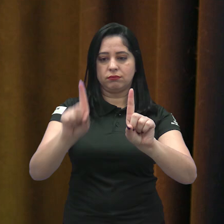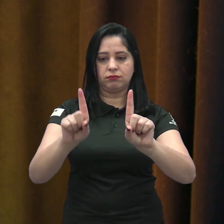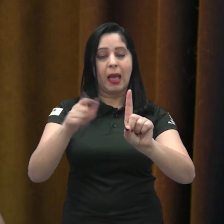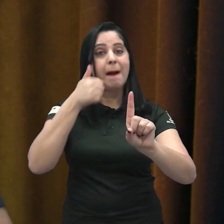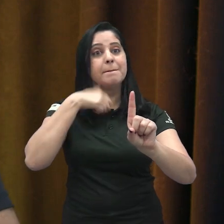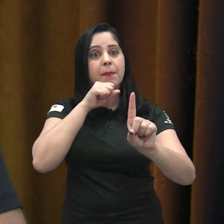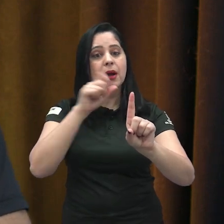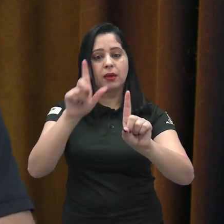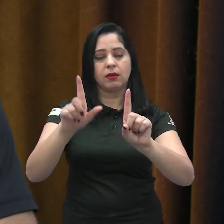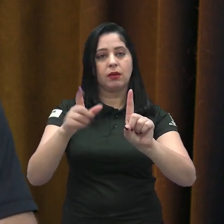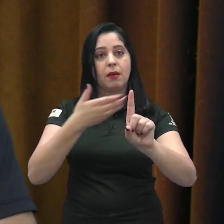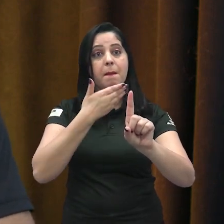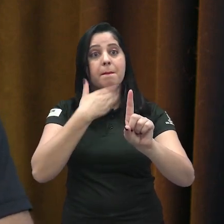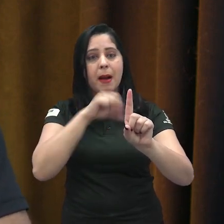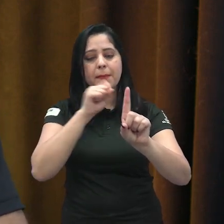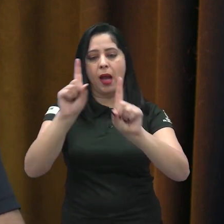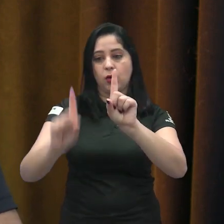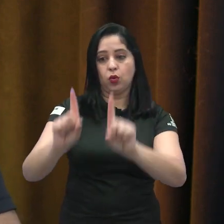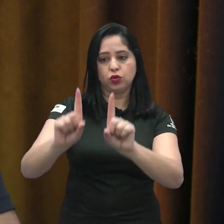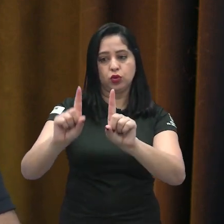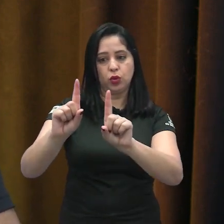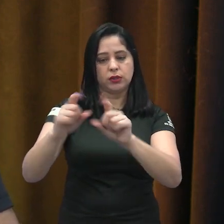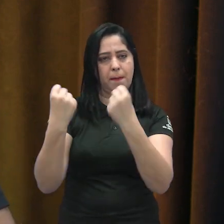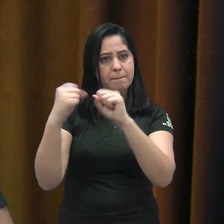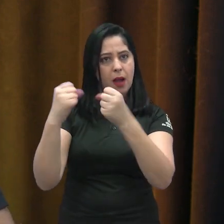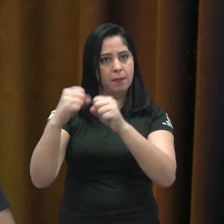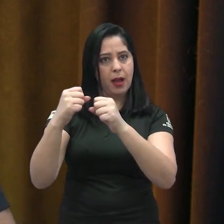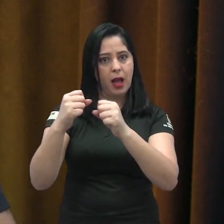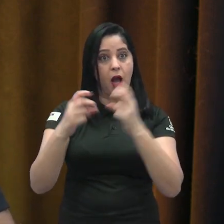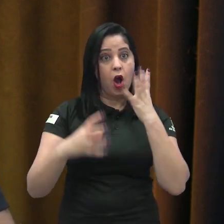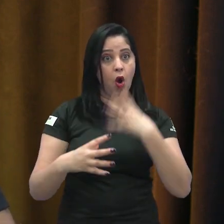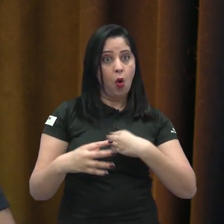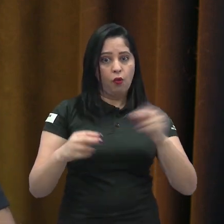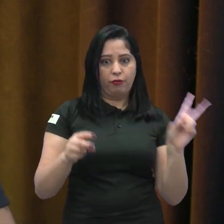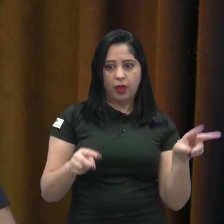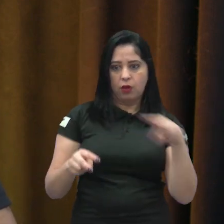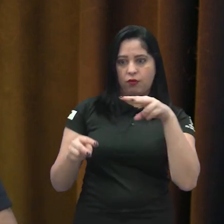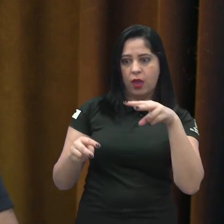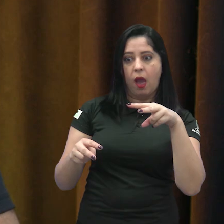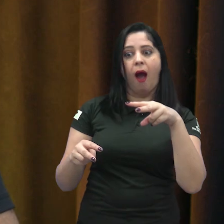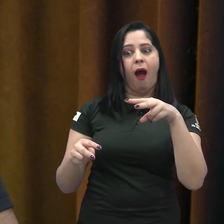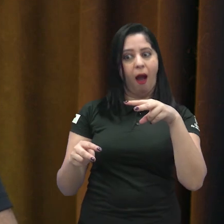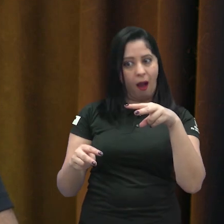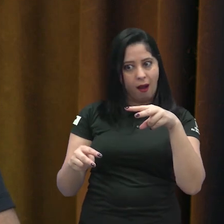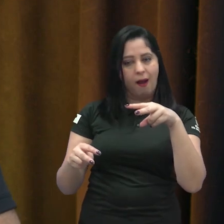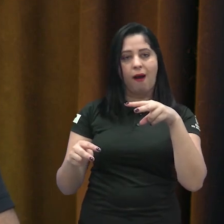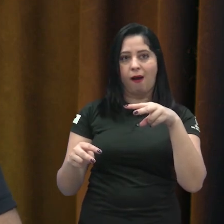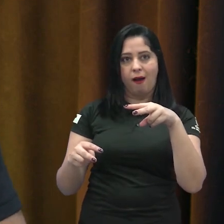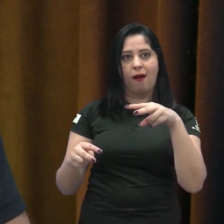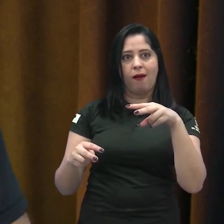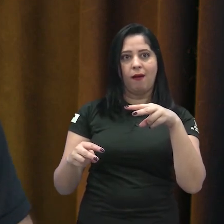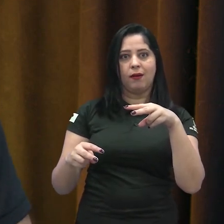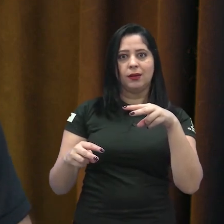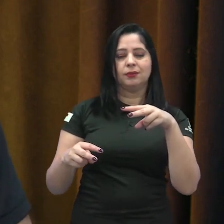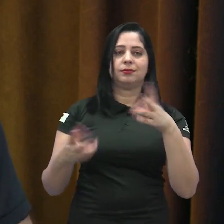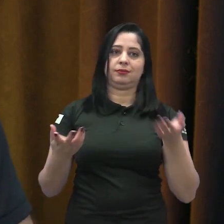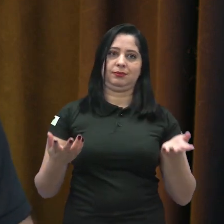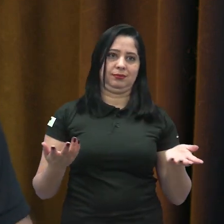crianças praticam. E o praticar esporte vem na educação física escolar. Se você não faz a criança